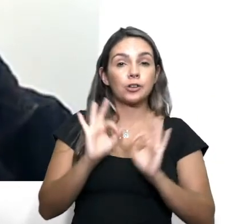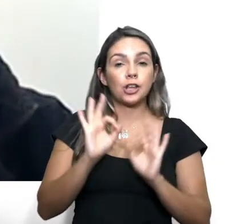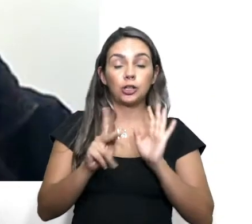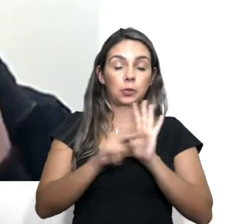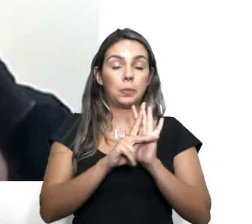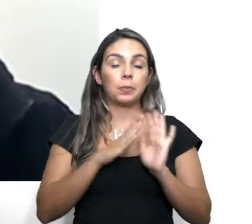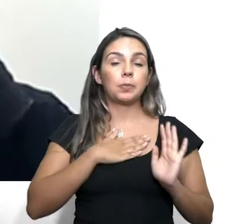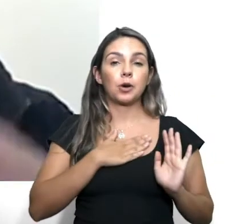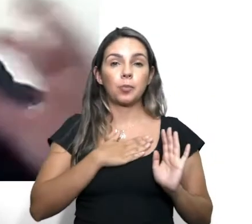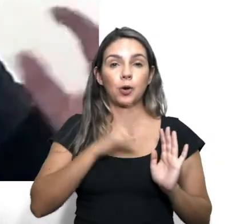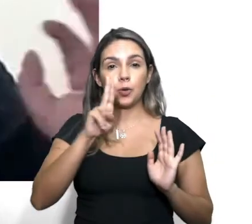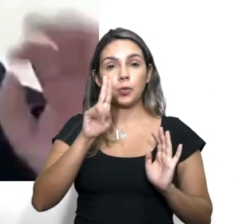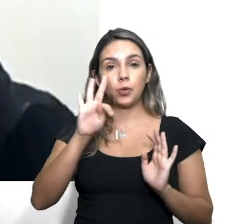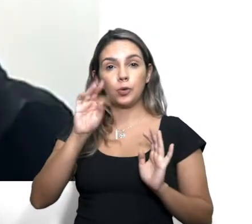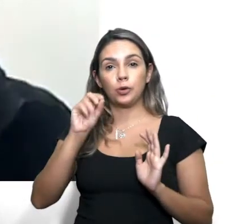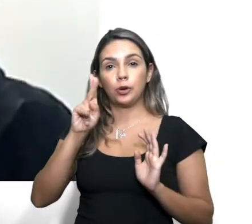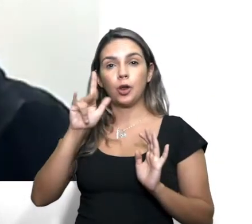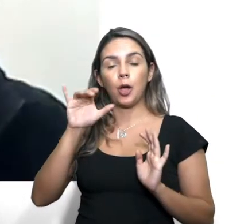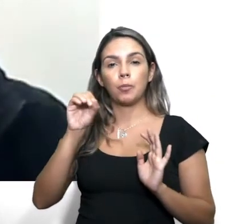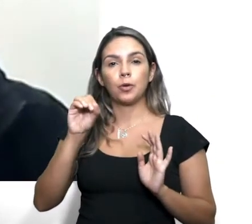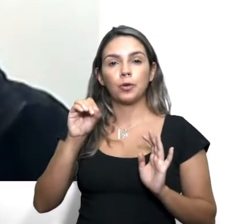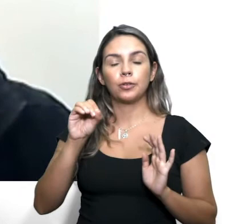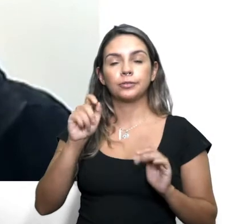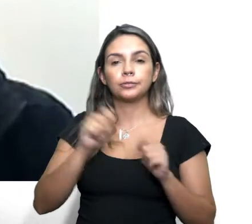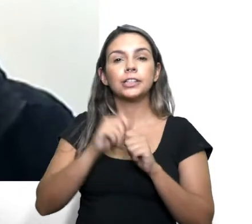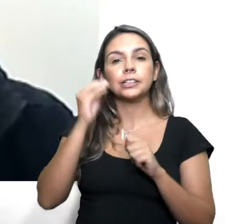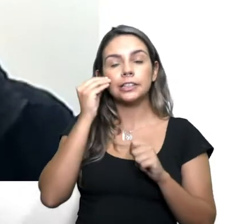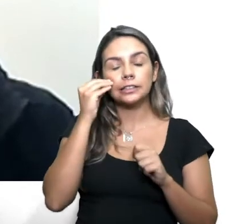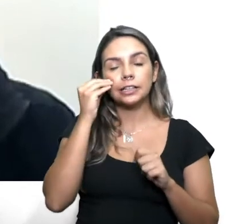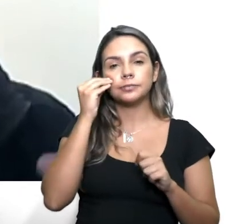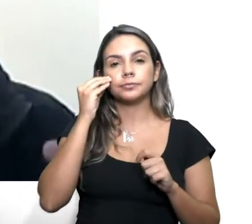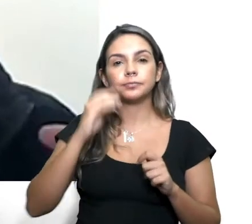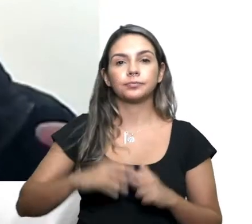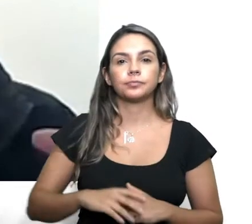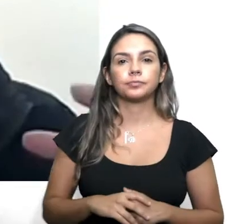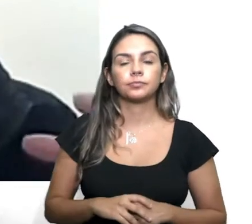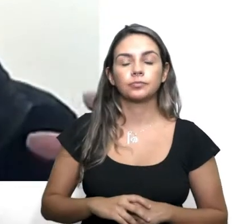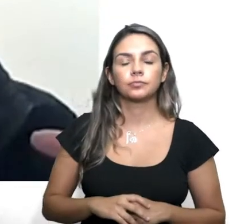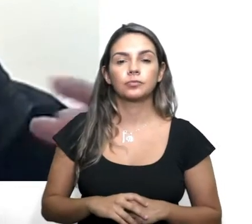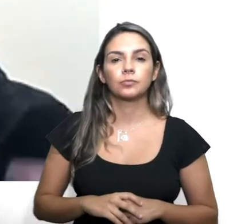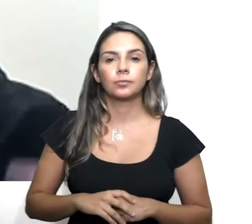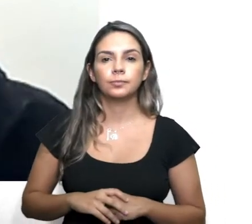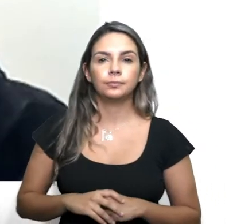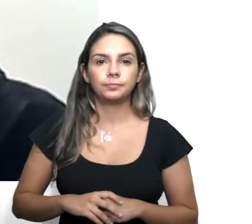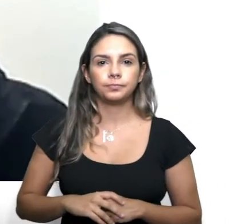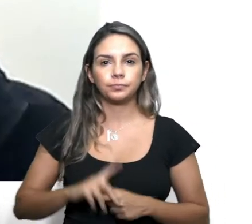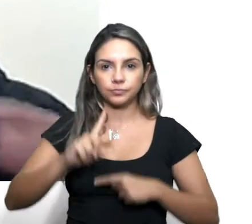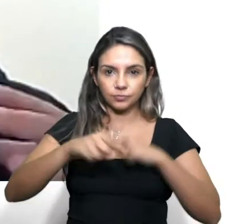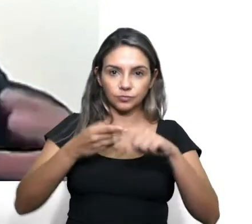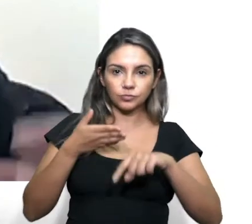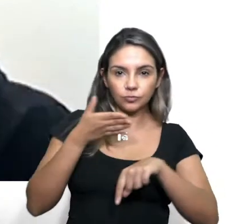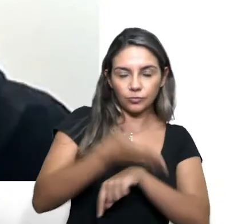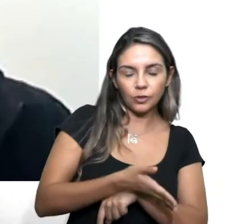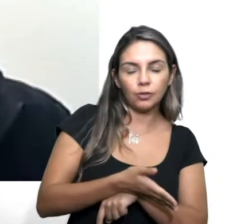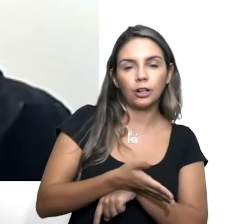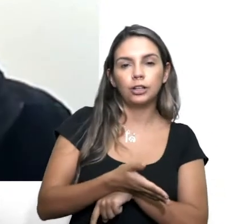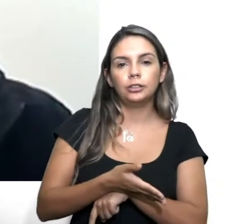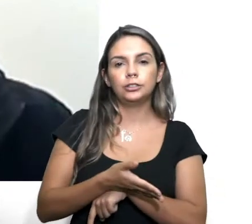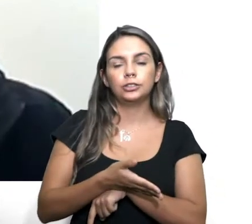coisa. O meu projeto era fazer 40 e tal senhores que depois são invadidos por